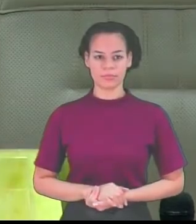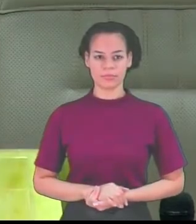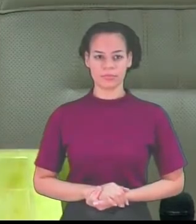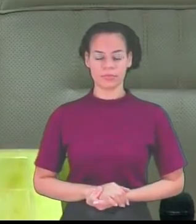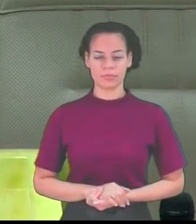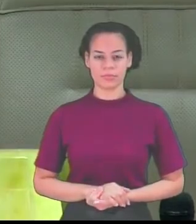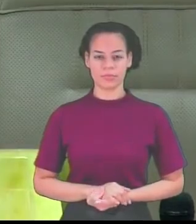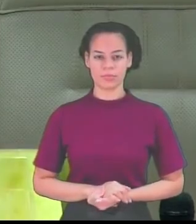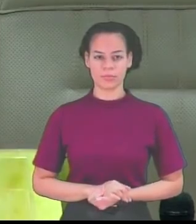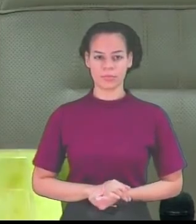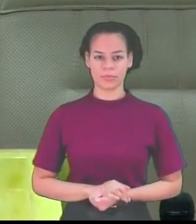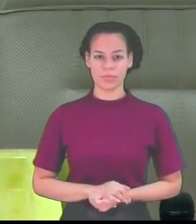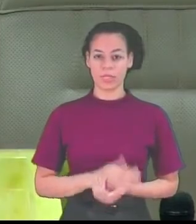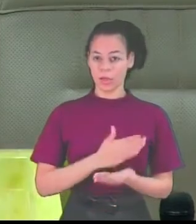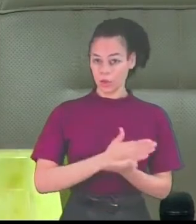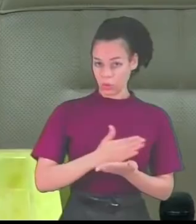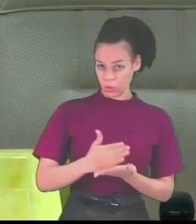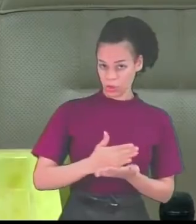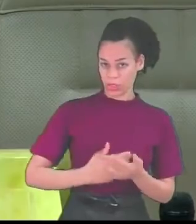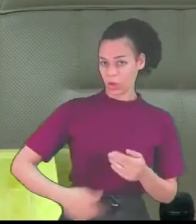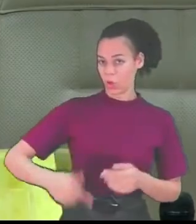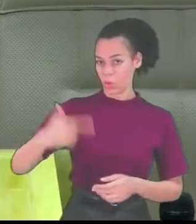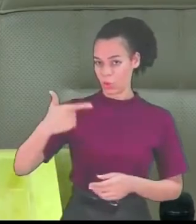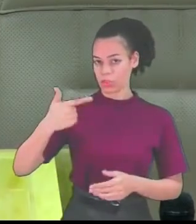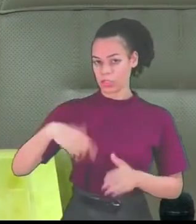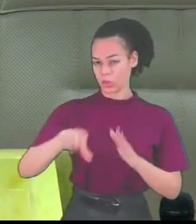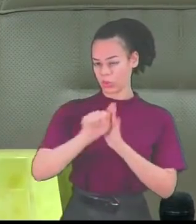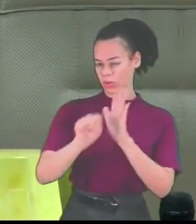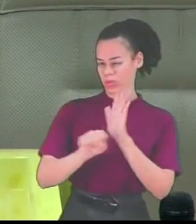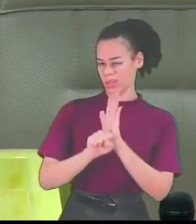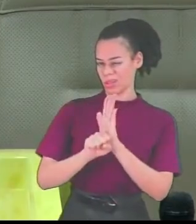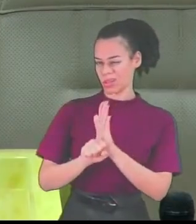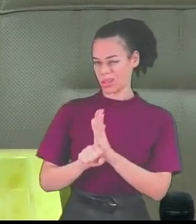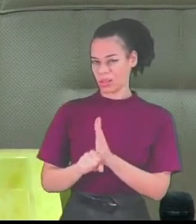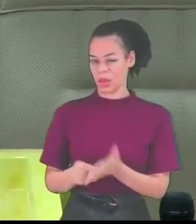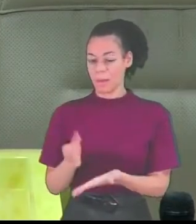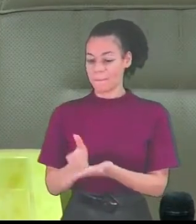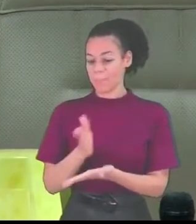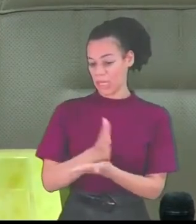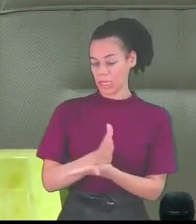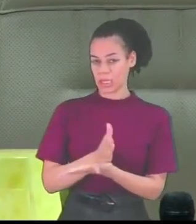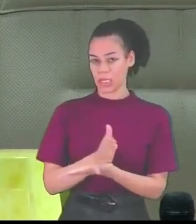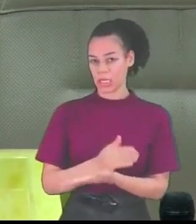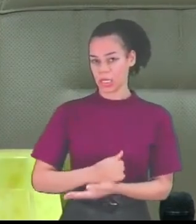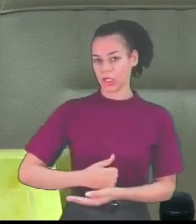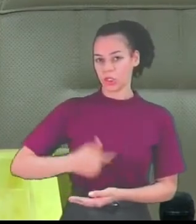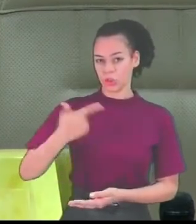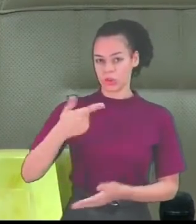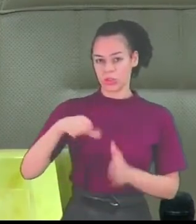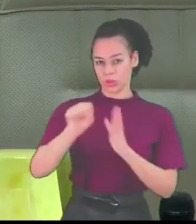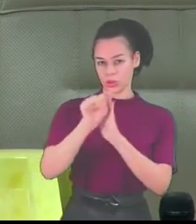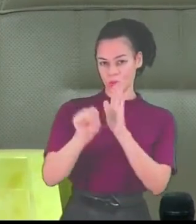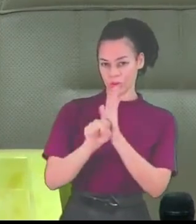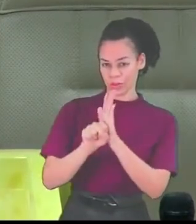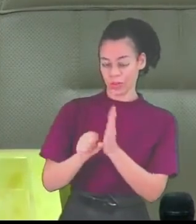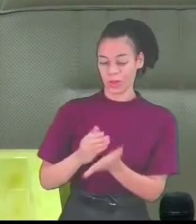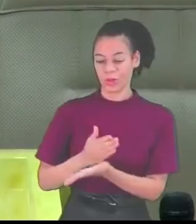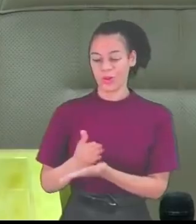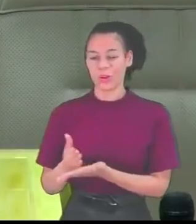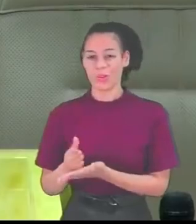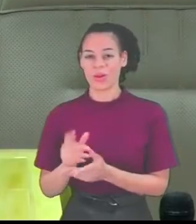e começa o segundo século meados do segundo século começa as controvérsias